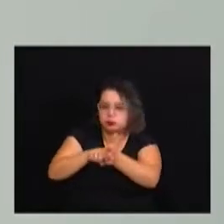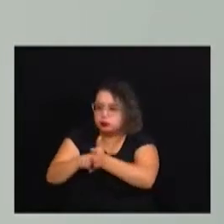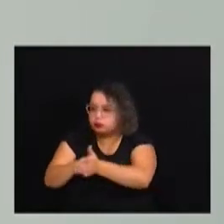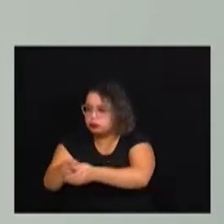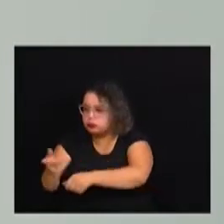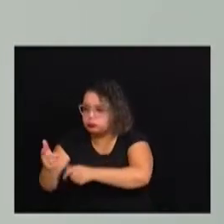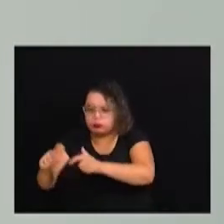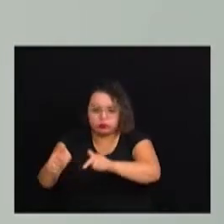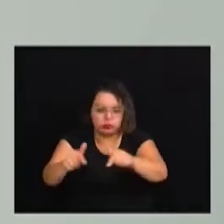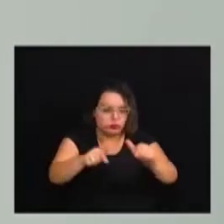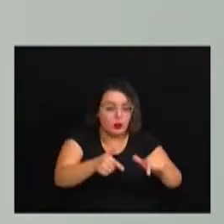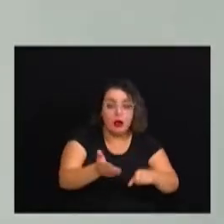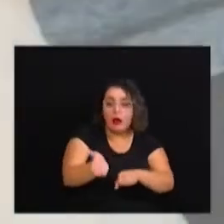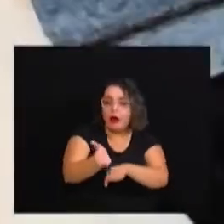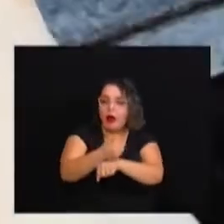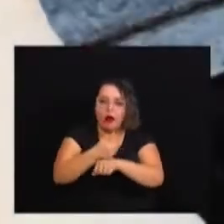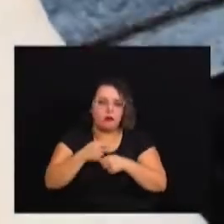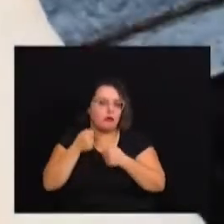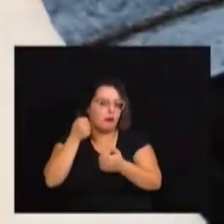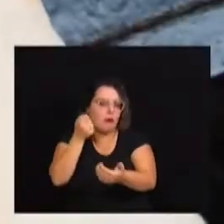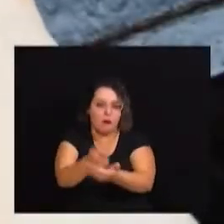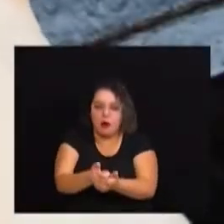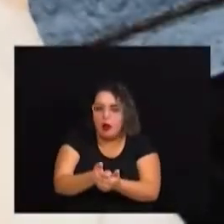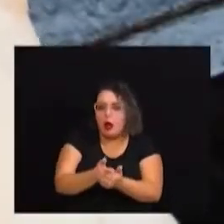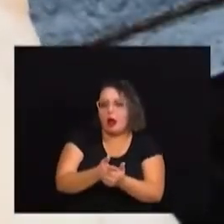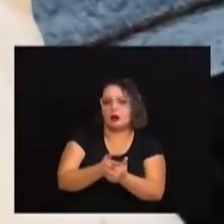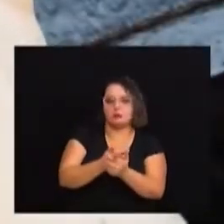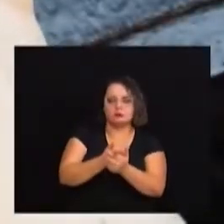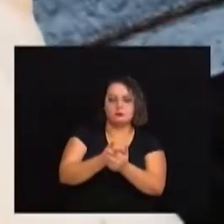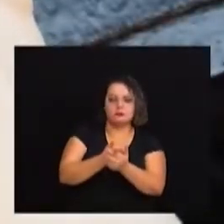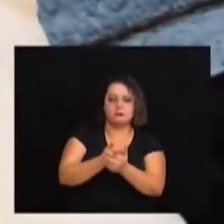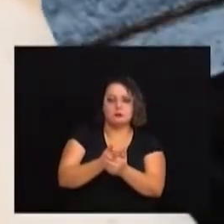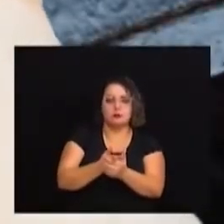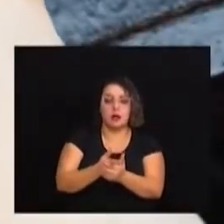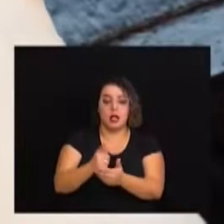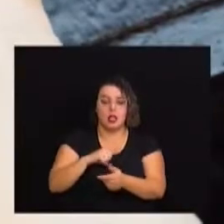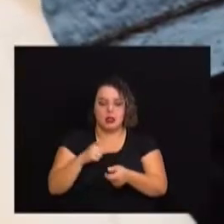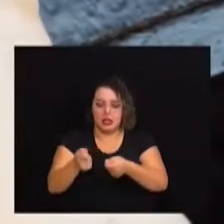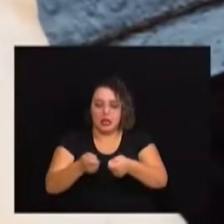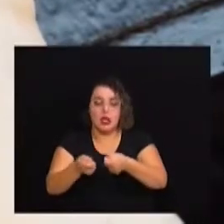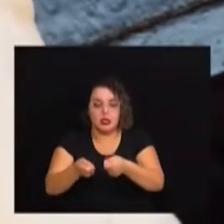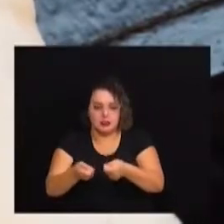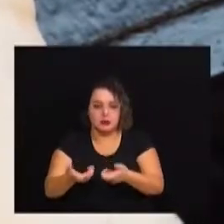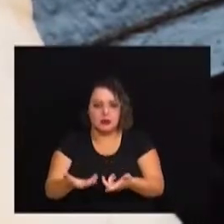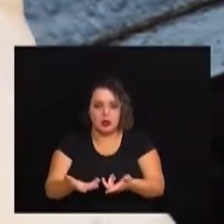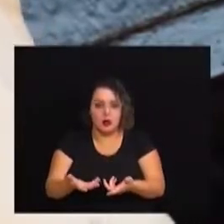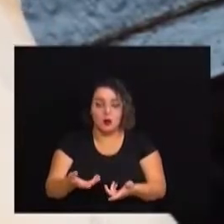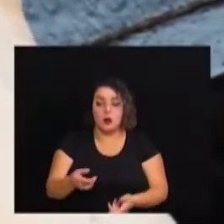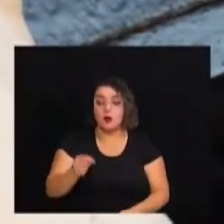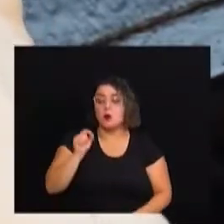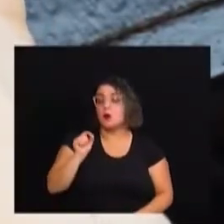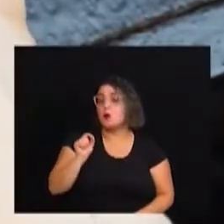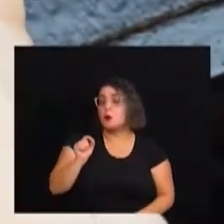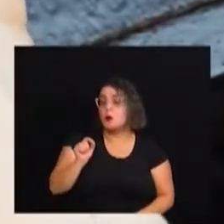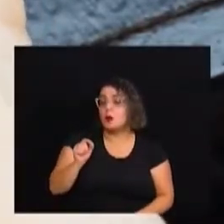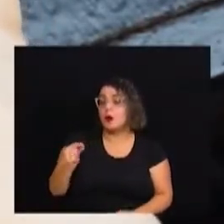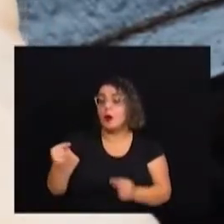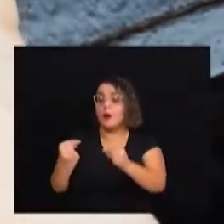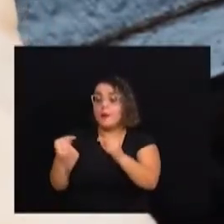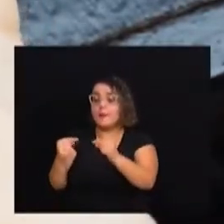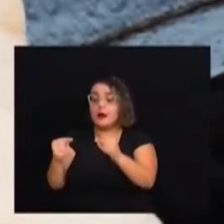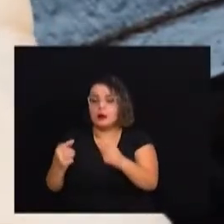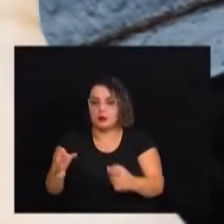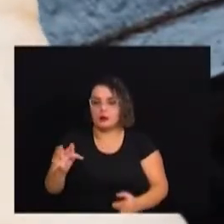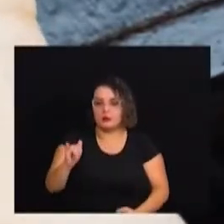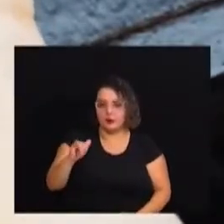em vários lugares antes de comprar. Eles têm esse controle. E qual é um ponto negativo